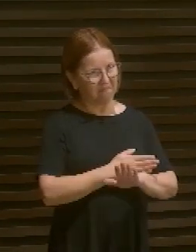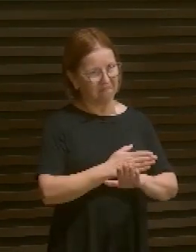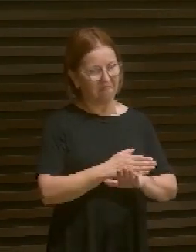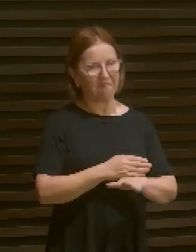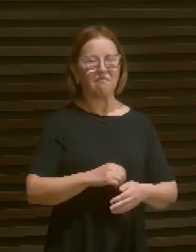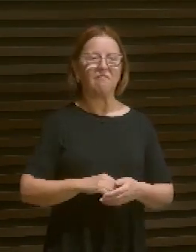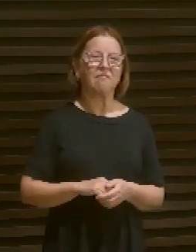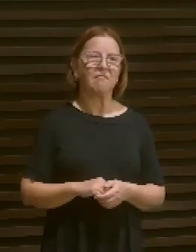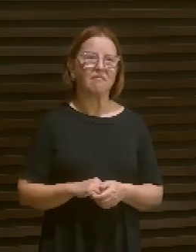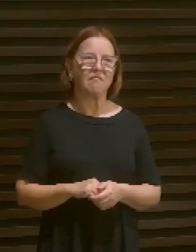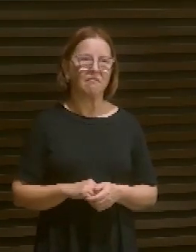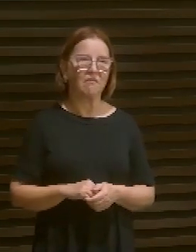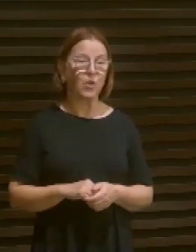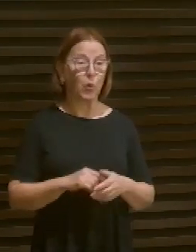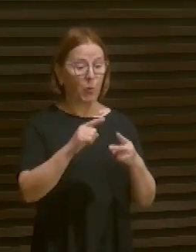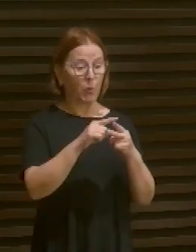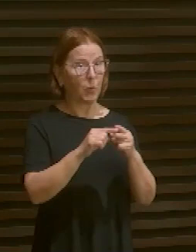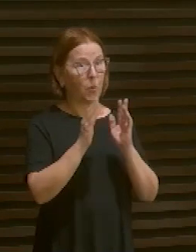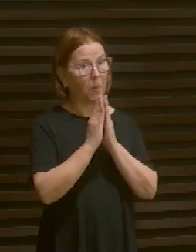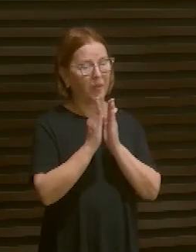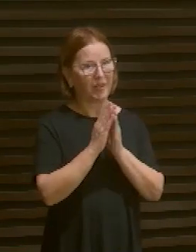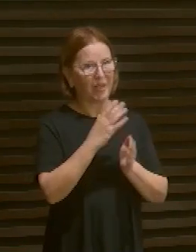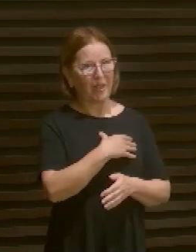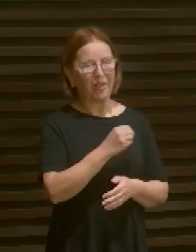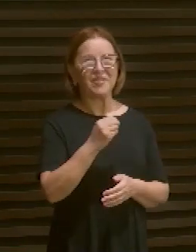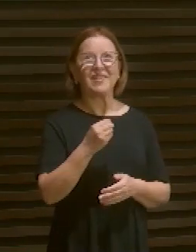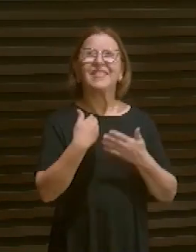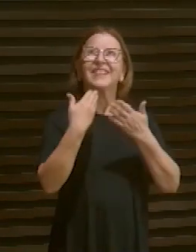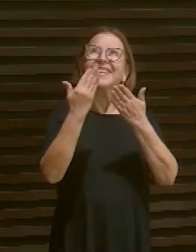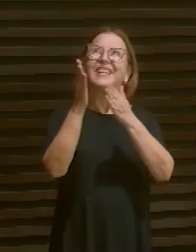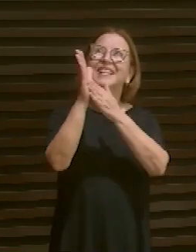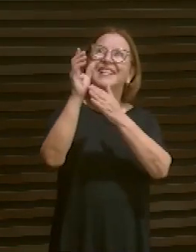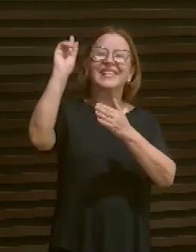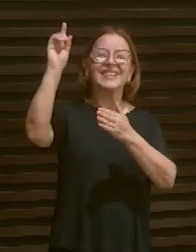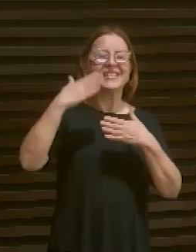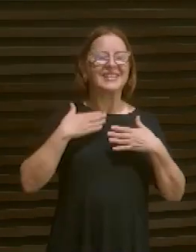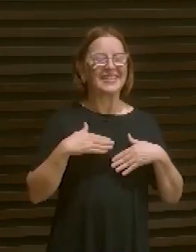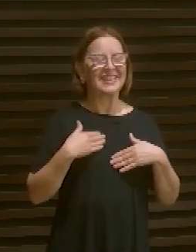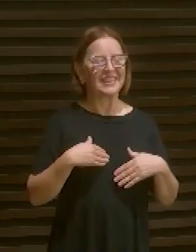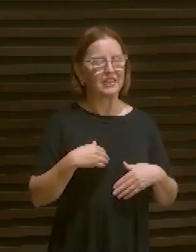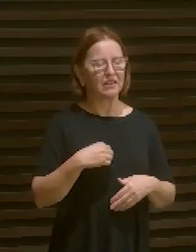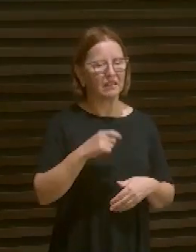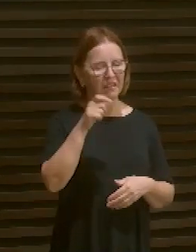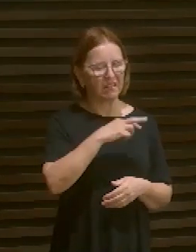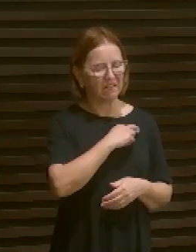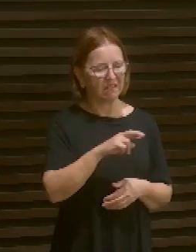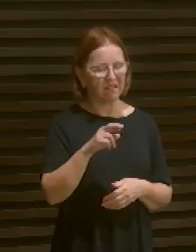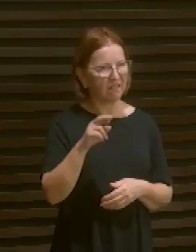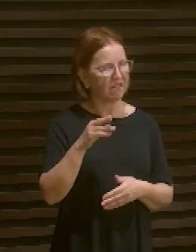Ambos fazem orações. O filho entrega e descansa. O religioso não